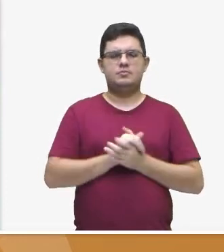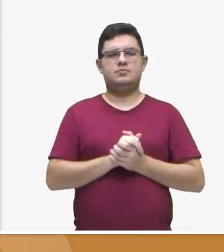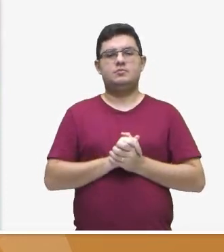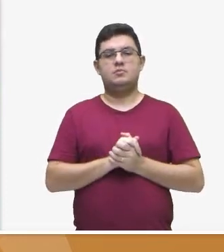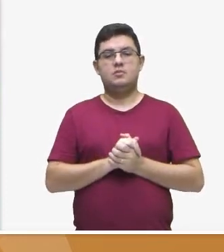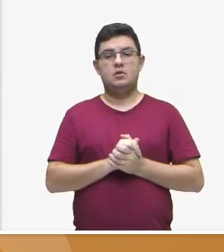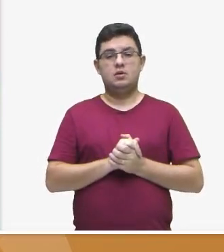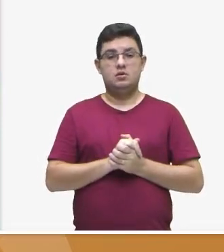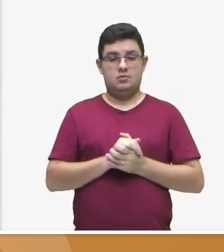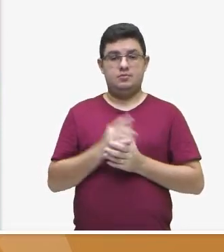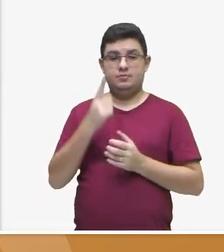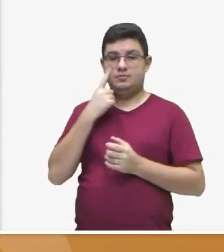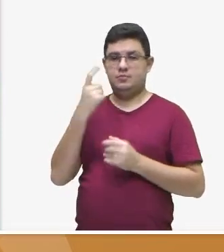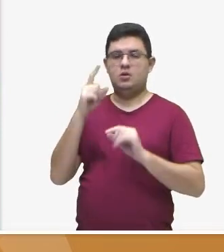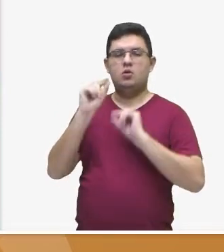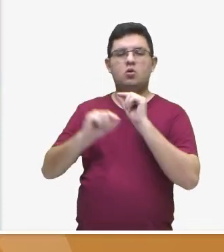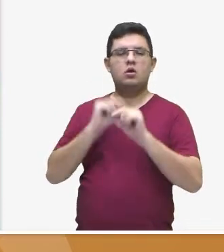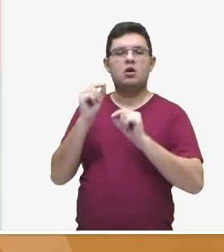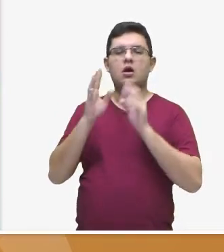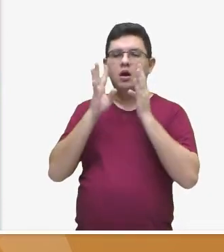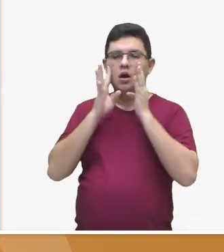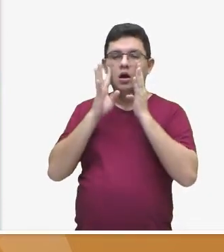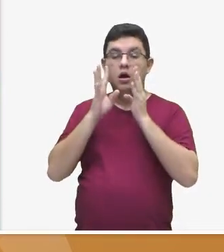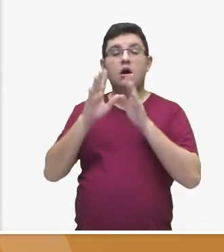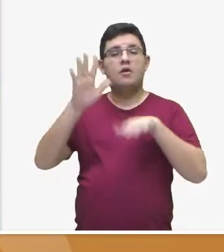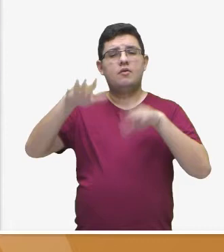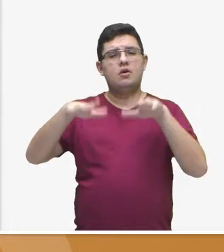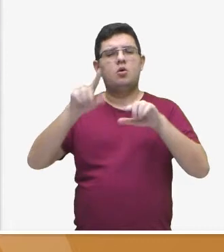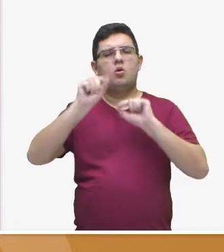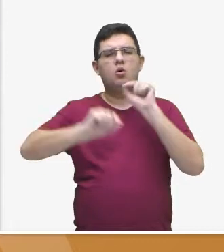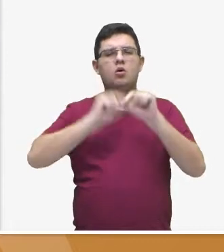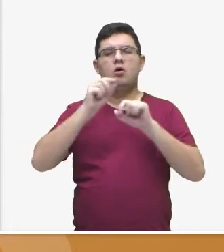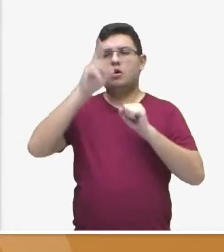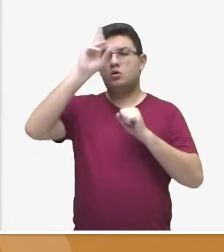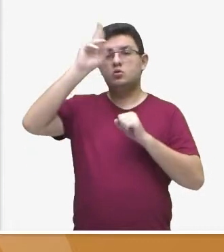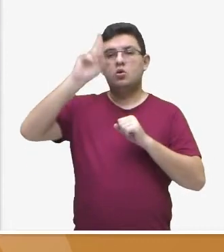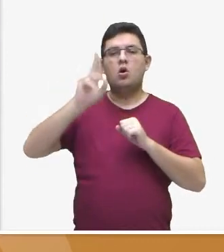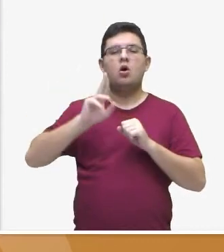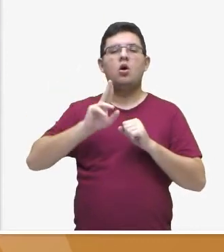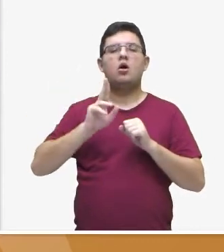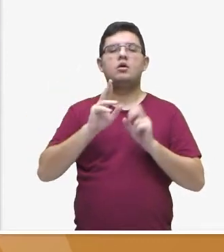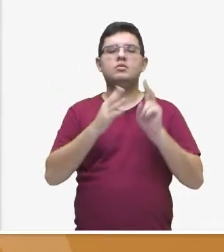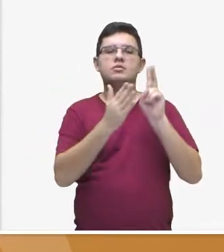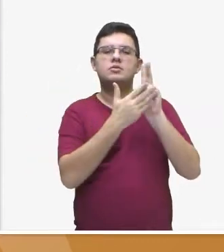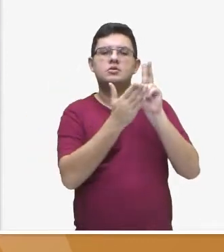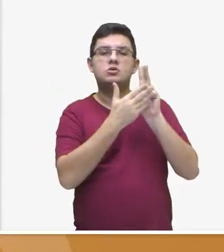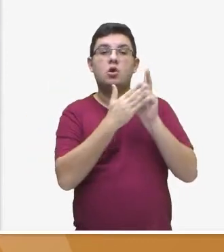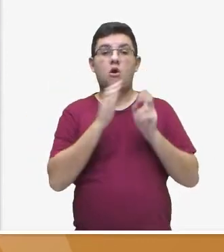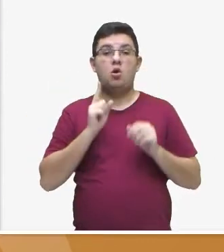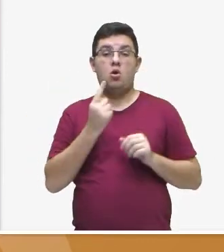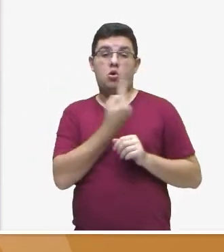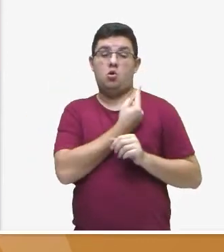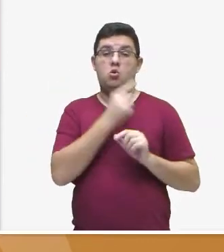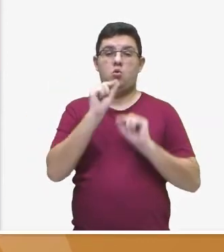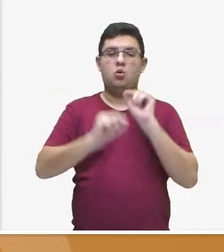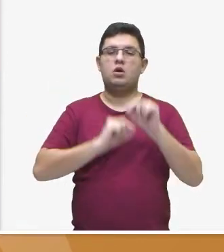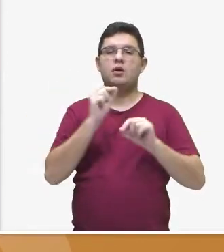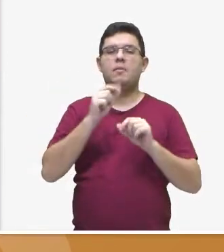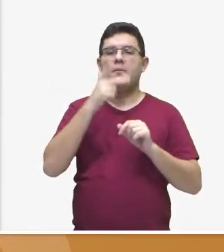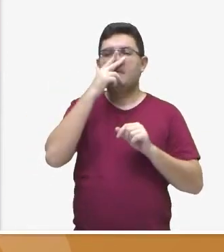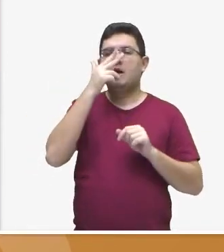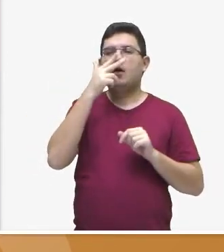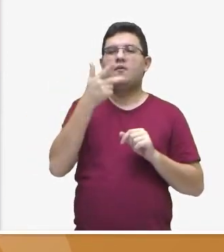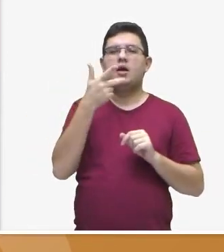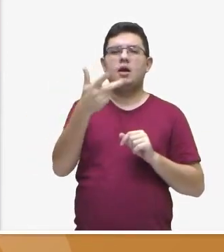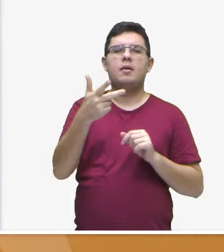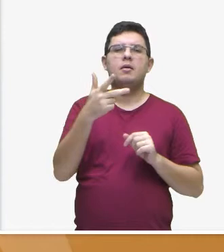para isso, porque muitas vezes, quando nós falamos da história dos indígenas, a gente fala como se eles não